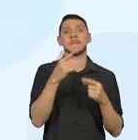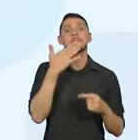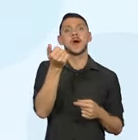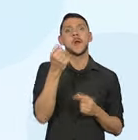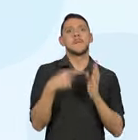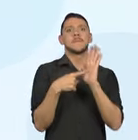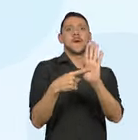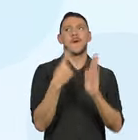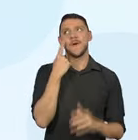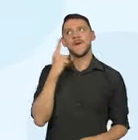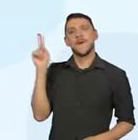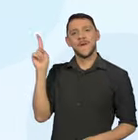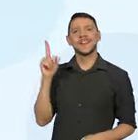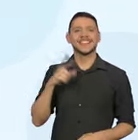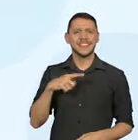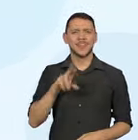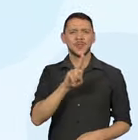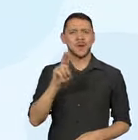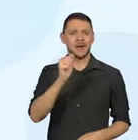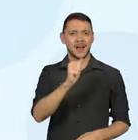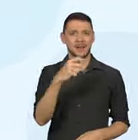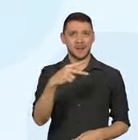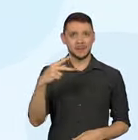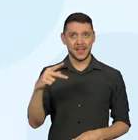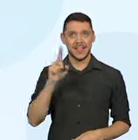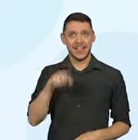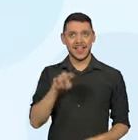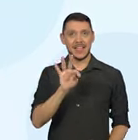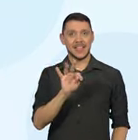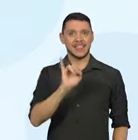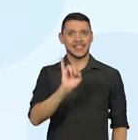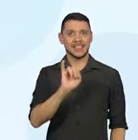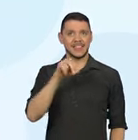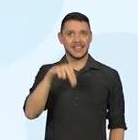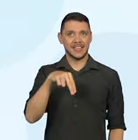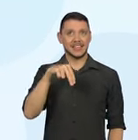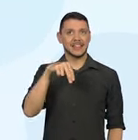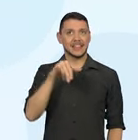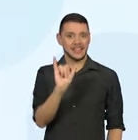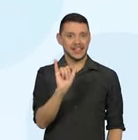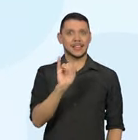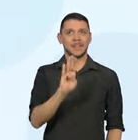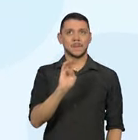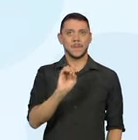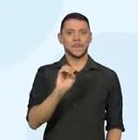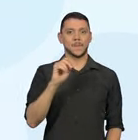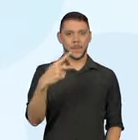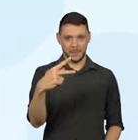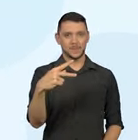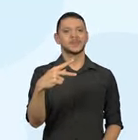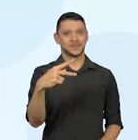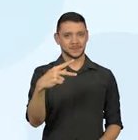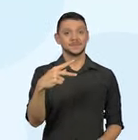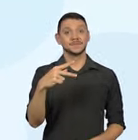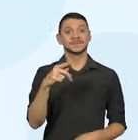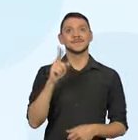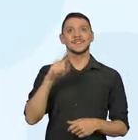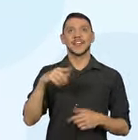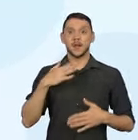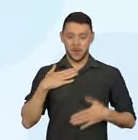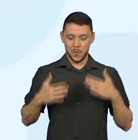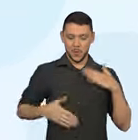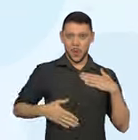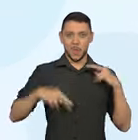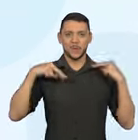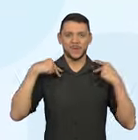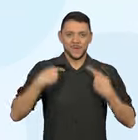sempre perguntar. O aplicativo que eu uso se chama TinyBop. Se escreve assim, ó, T-I-N-Y-B-O-P. TinyBop, o corpo humano,